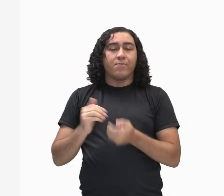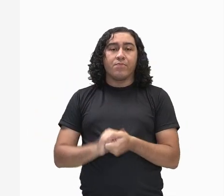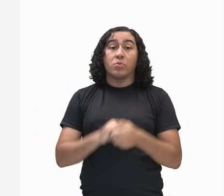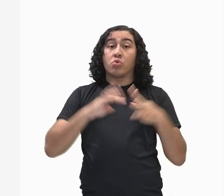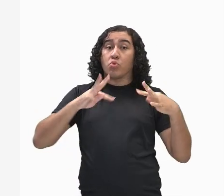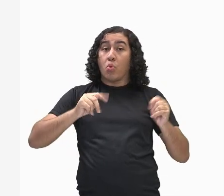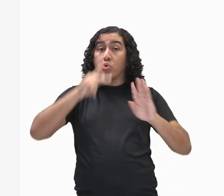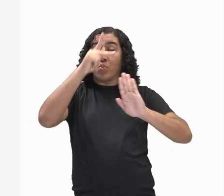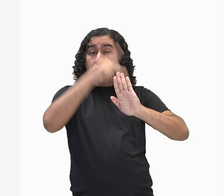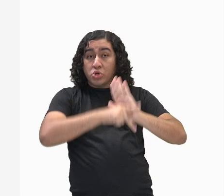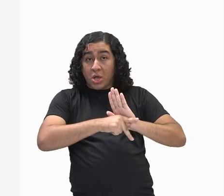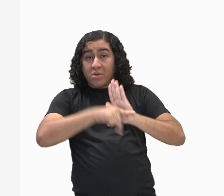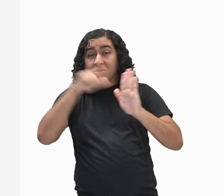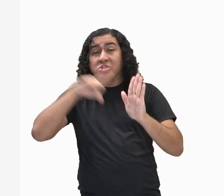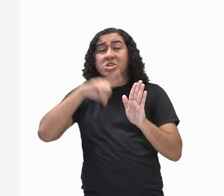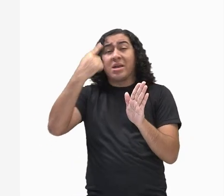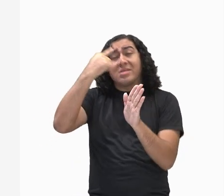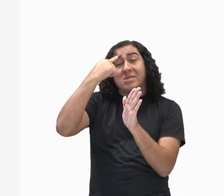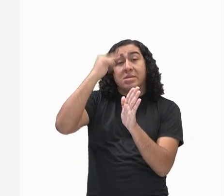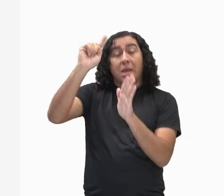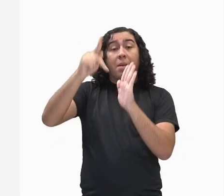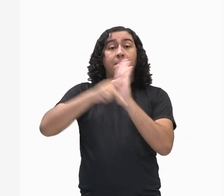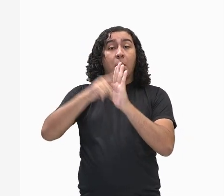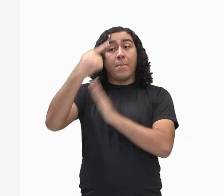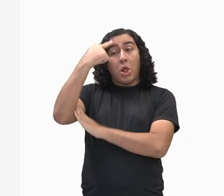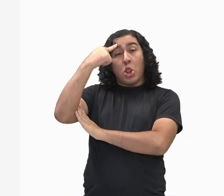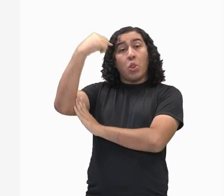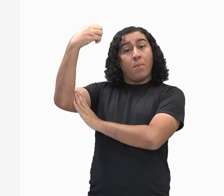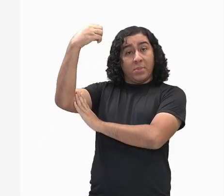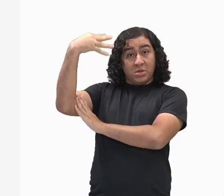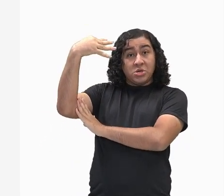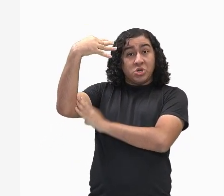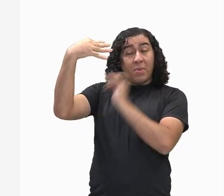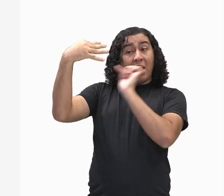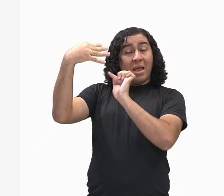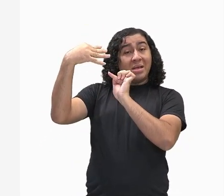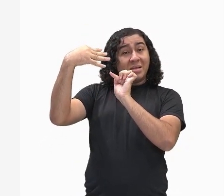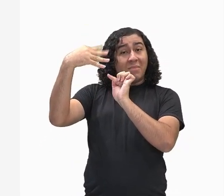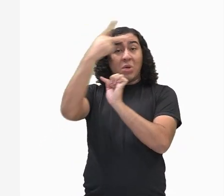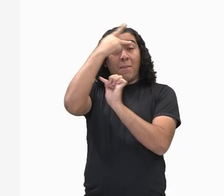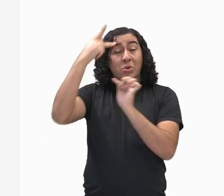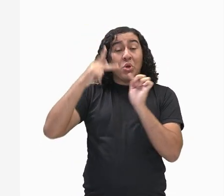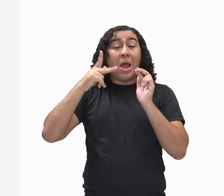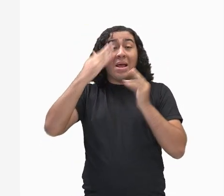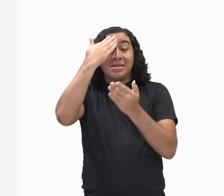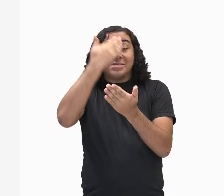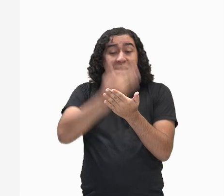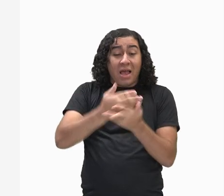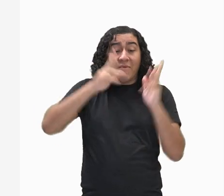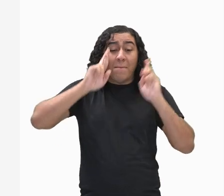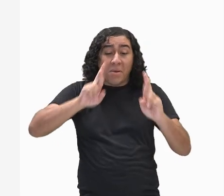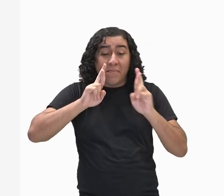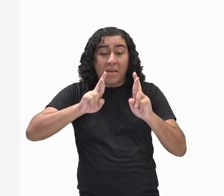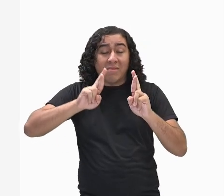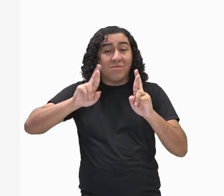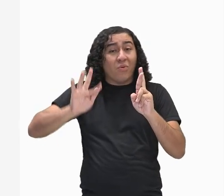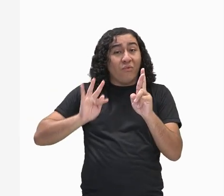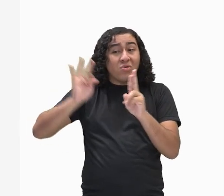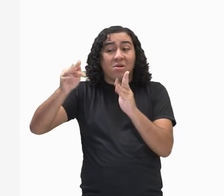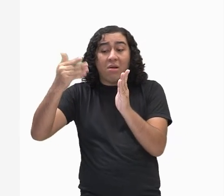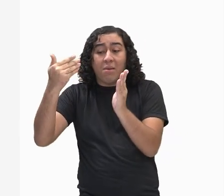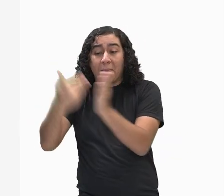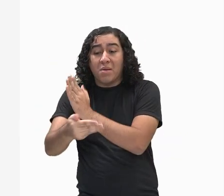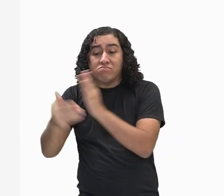base naqueles ideais iluministas, ele falhou. Ele havia falhado. Lembre que os